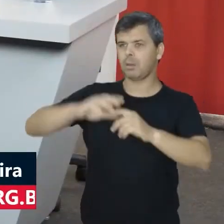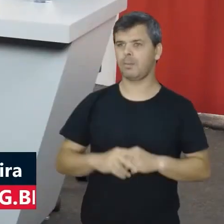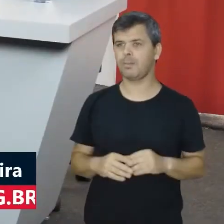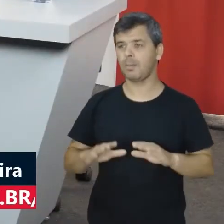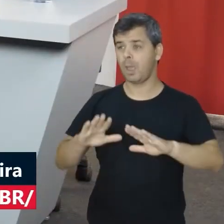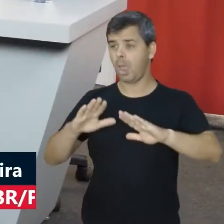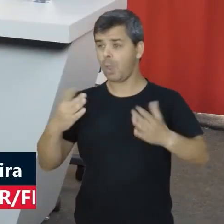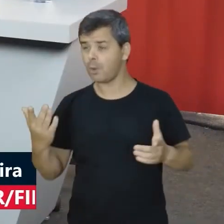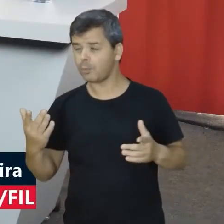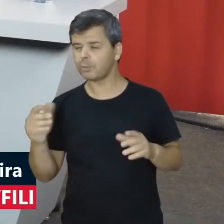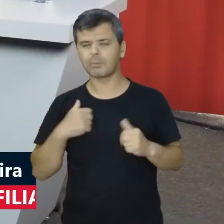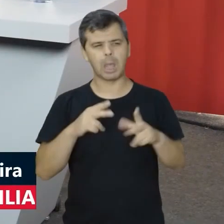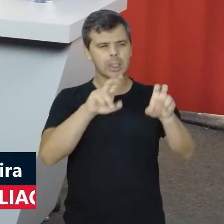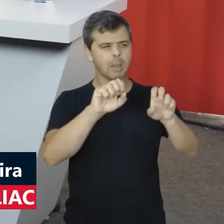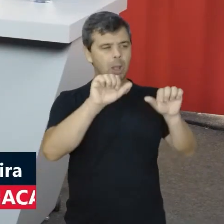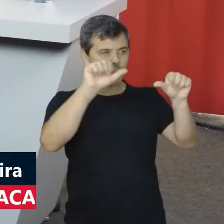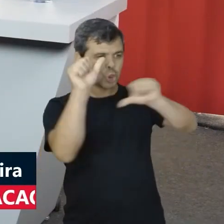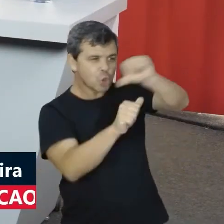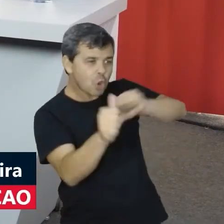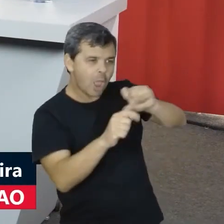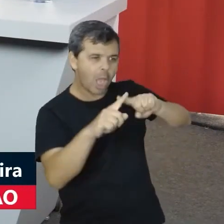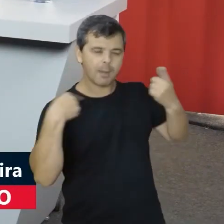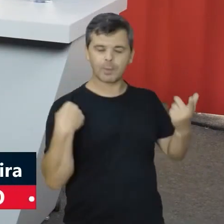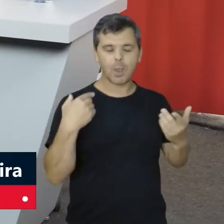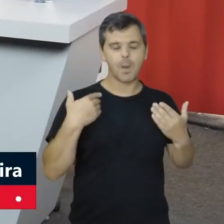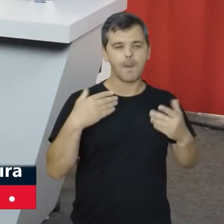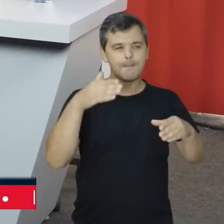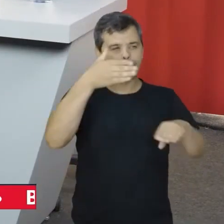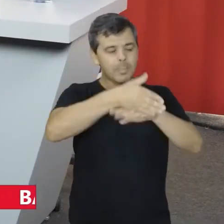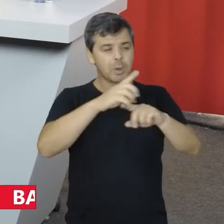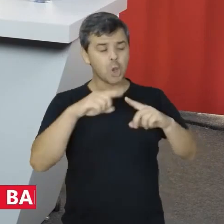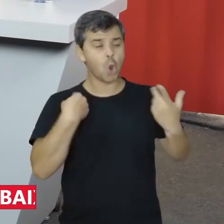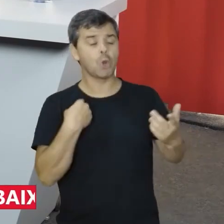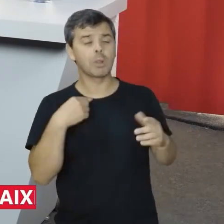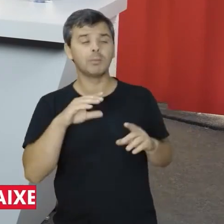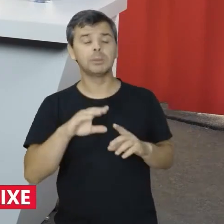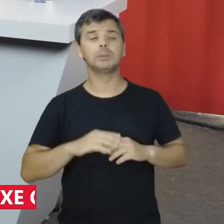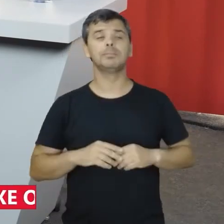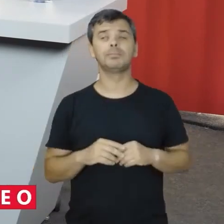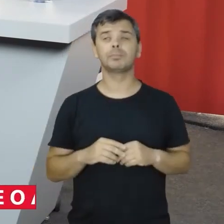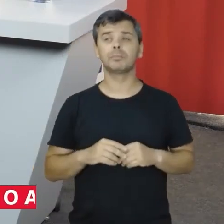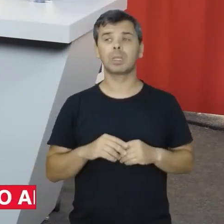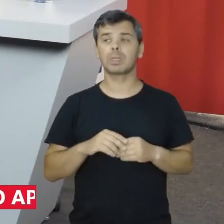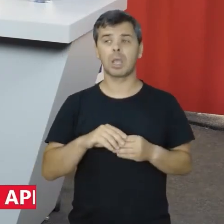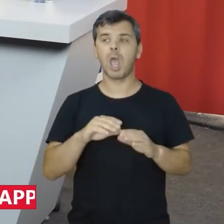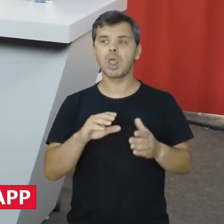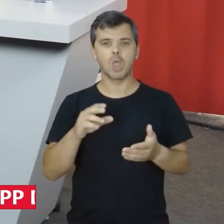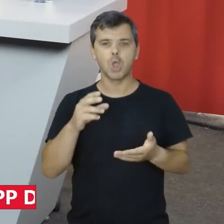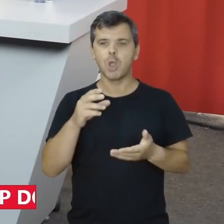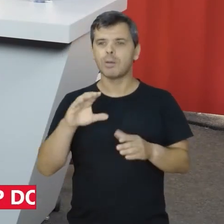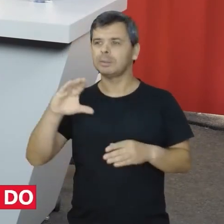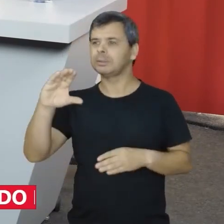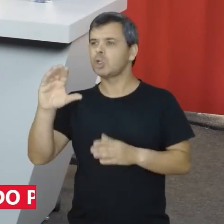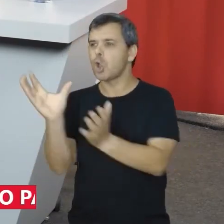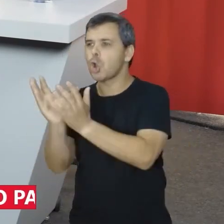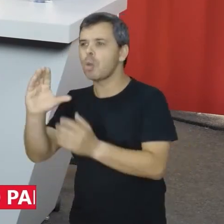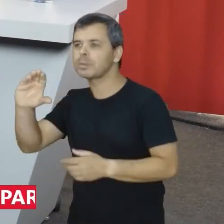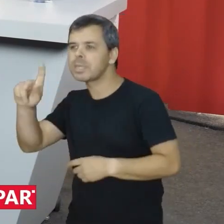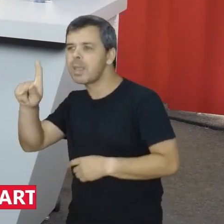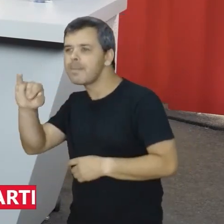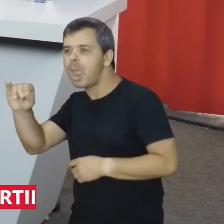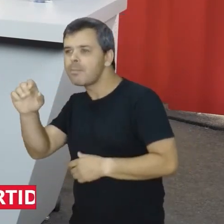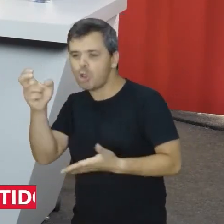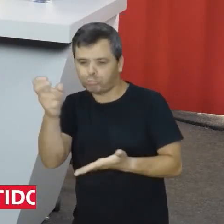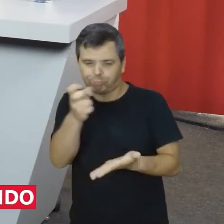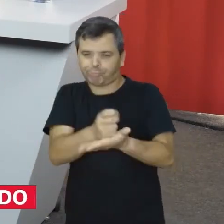Agora a gente vai mudar rapidamente de assunto para aproveitar também sua presença aqui. Ontem teve sessão, né, da CPMI do golpe e ela também